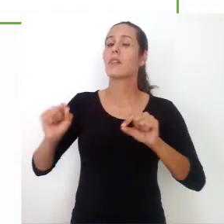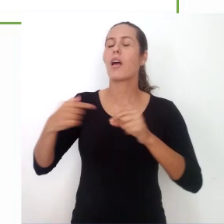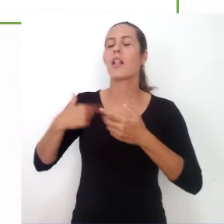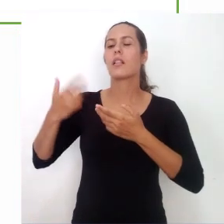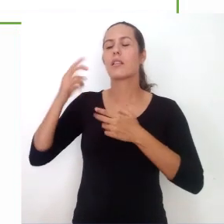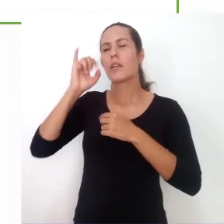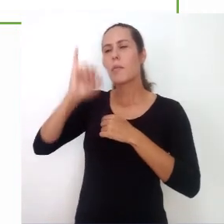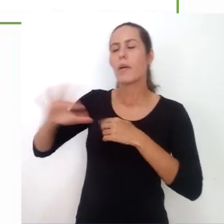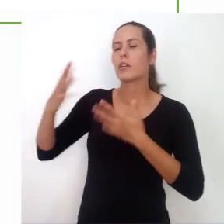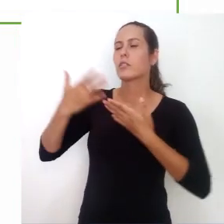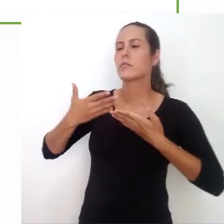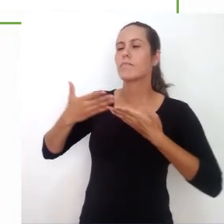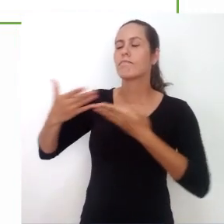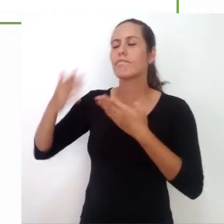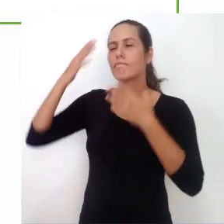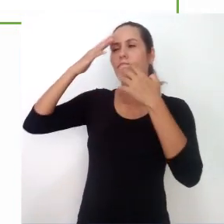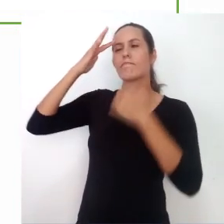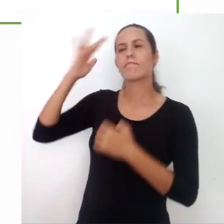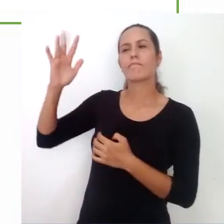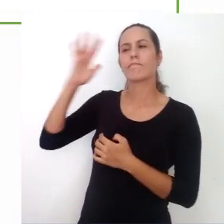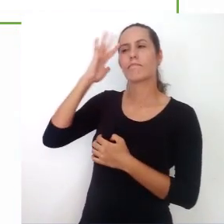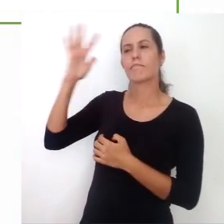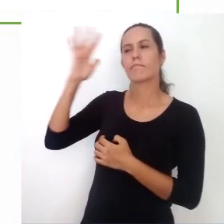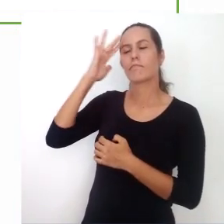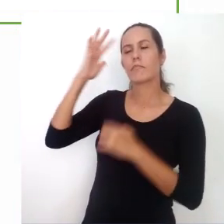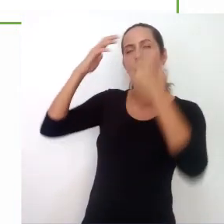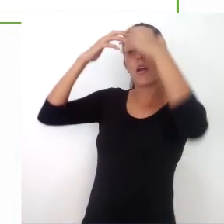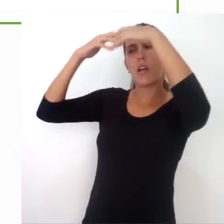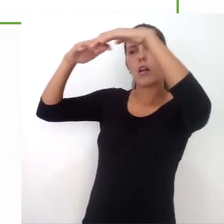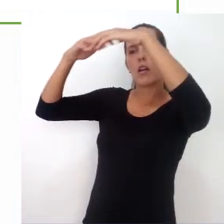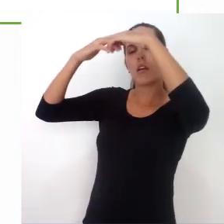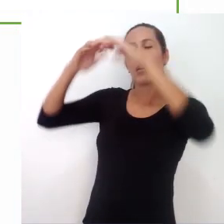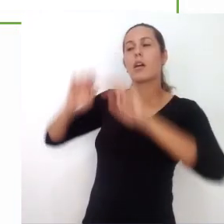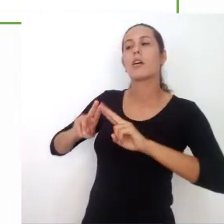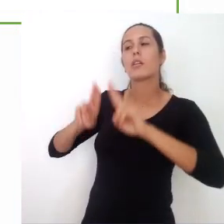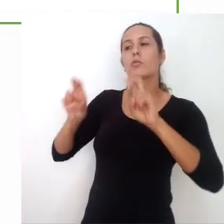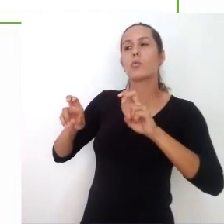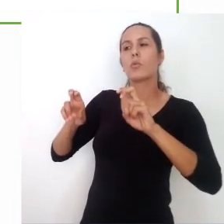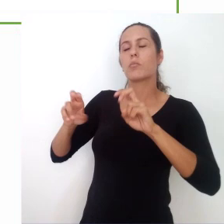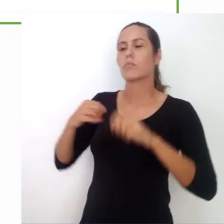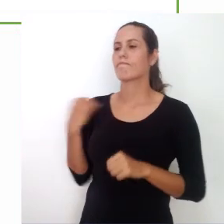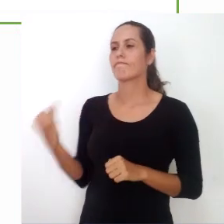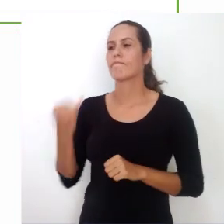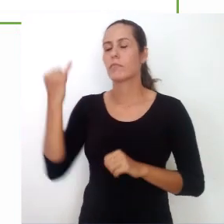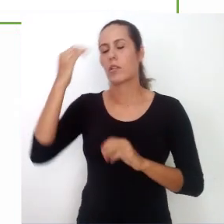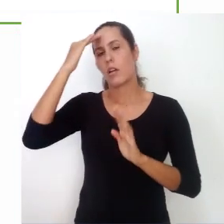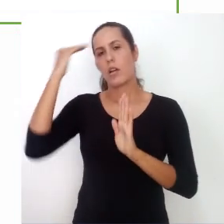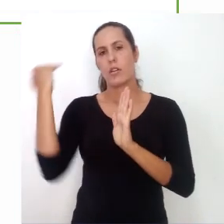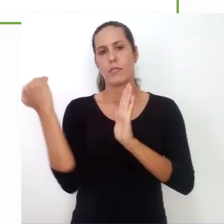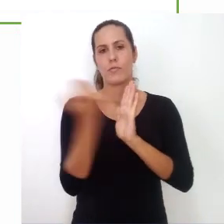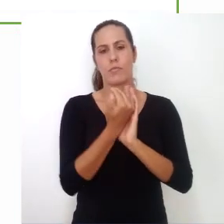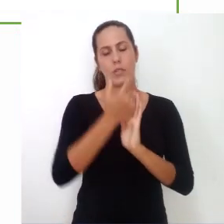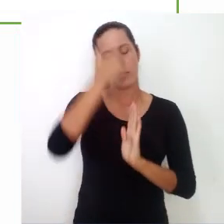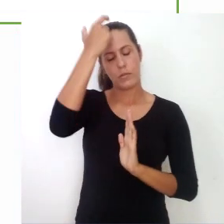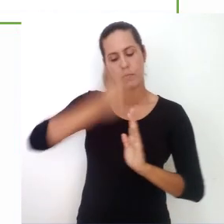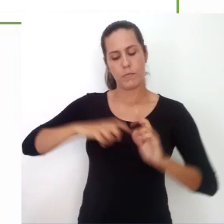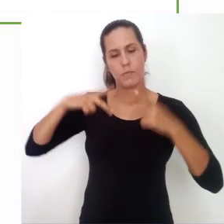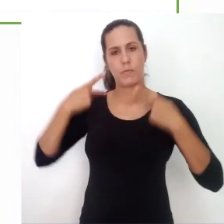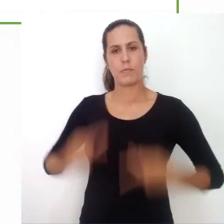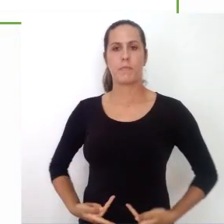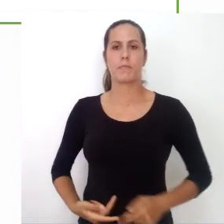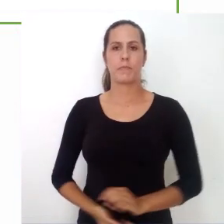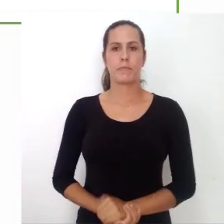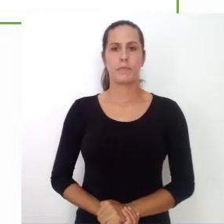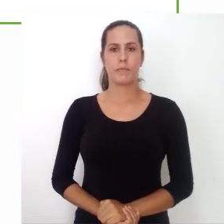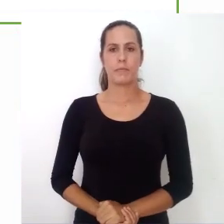nos convidam a refletir sobre a necessidade do respeito à pessoa humana.